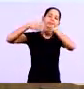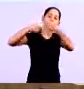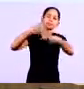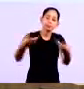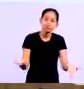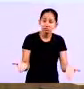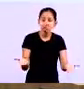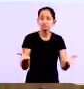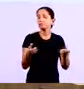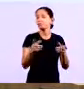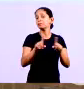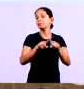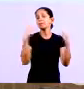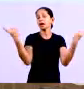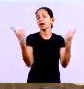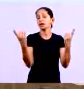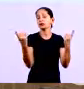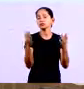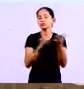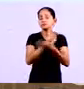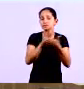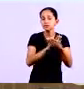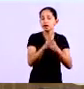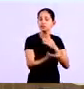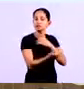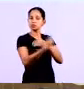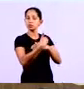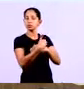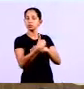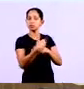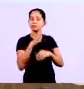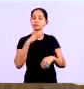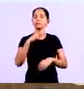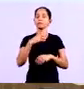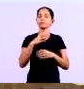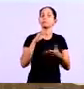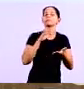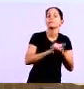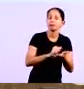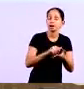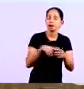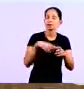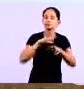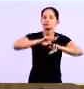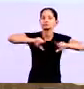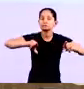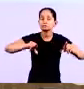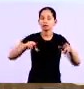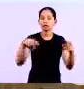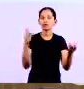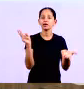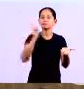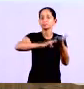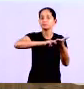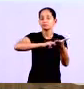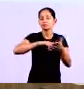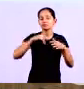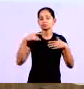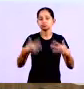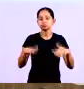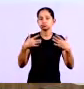te autuou. Aí você fala, então eu vivi, tudo bem. E se a fiscalização chegar na tua empresa e tiver tudo errado, ela vai te multar e você vai